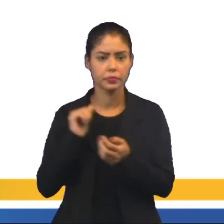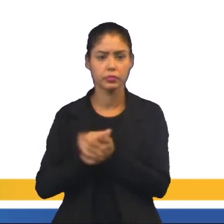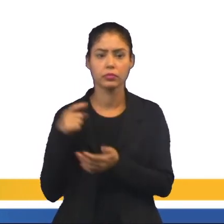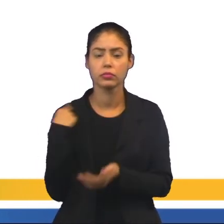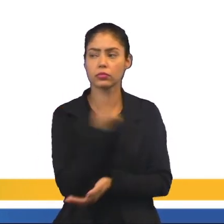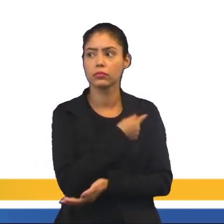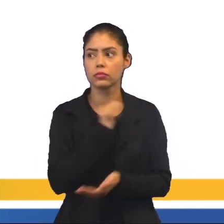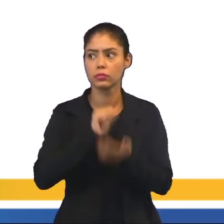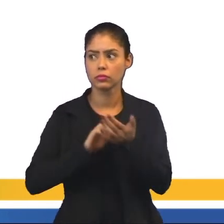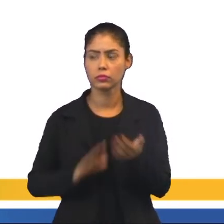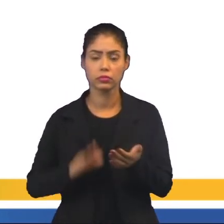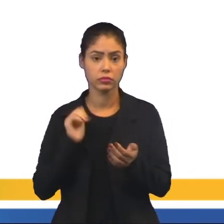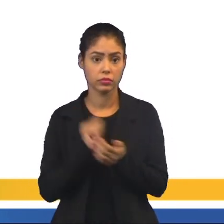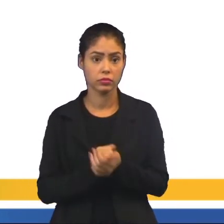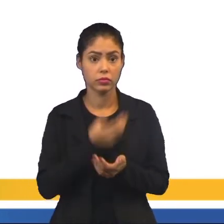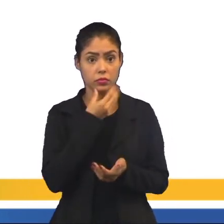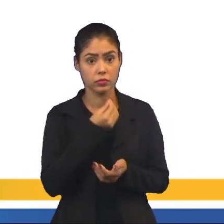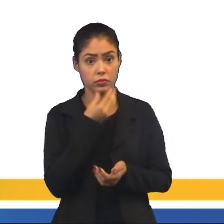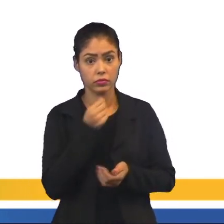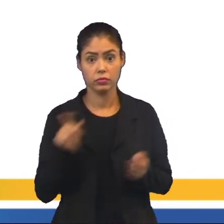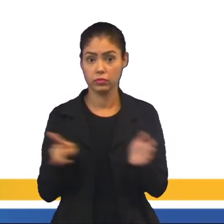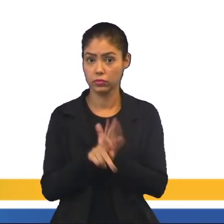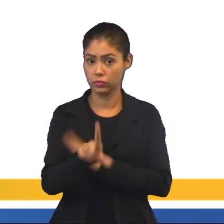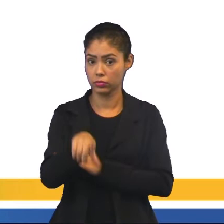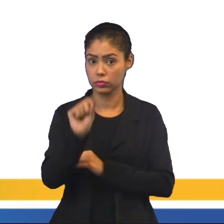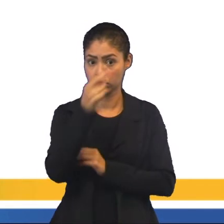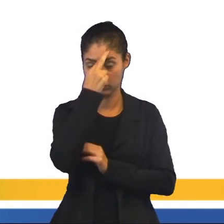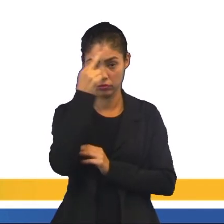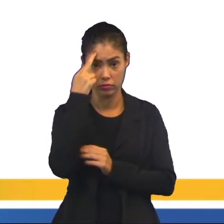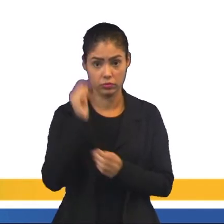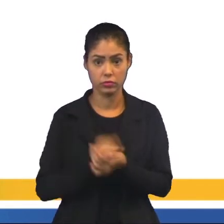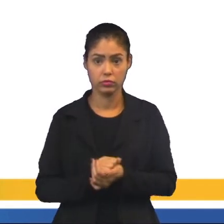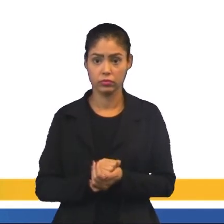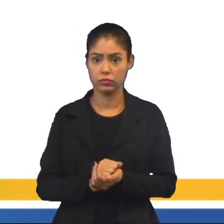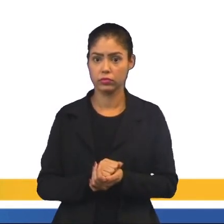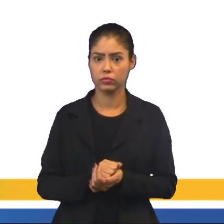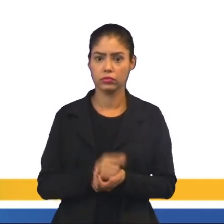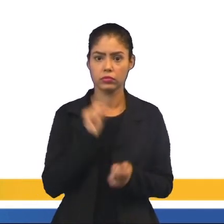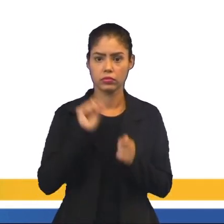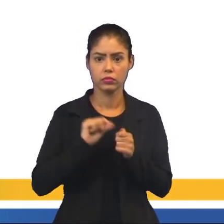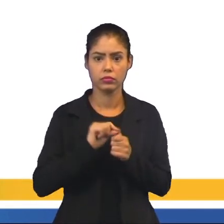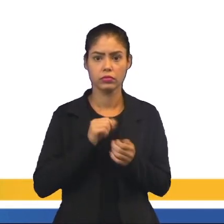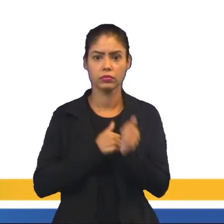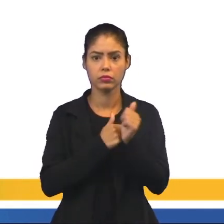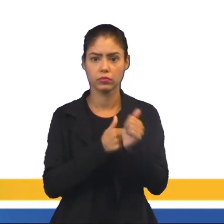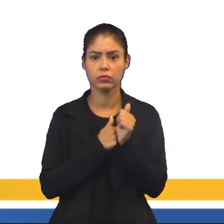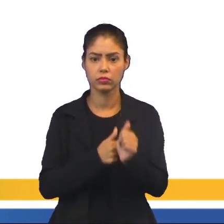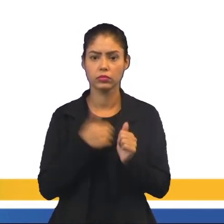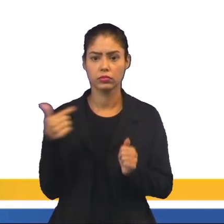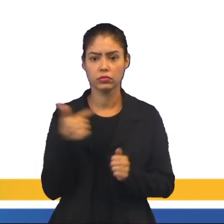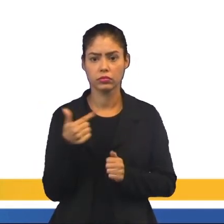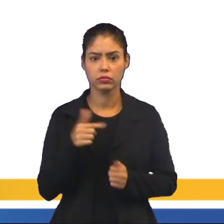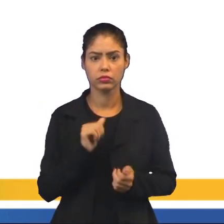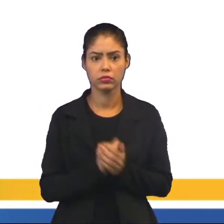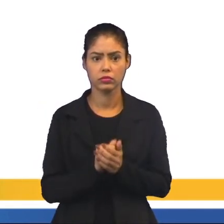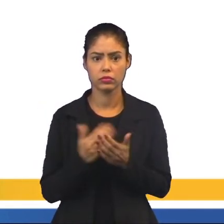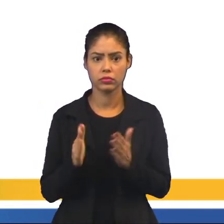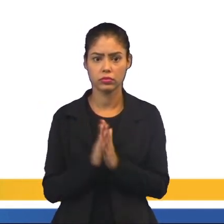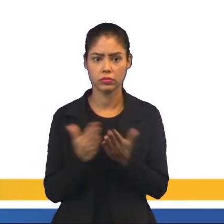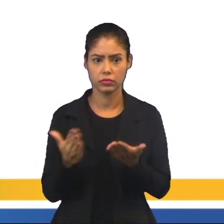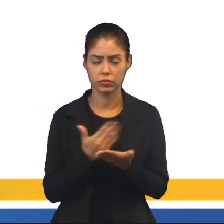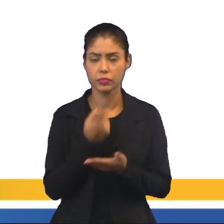nosso exercitando. Os homens fazem as suas próprias histórias, mas não a fazem seguindo a